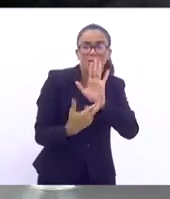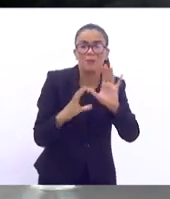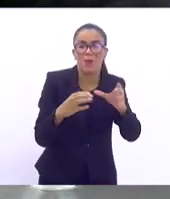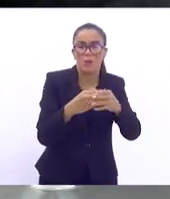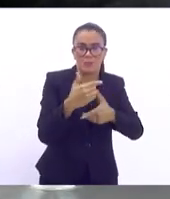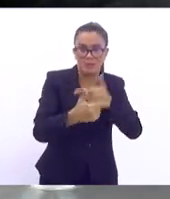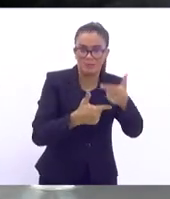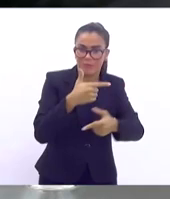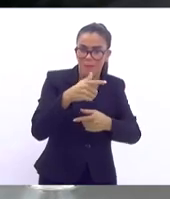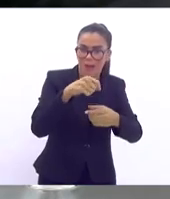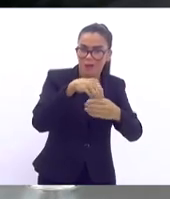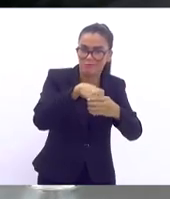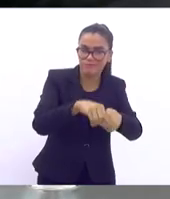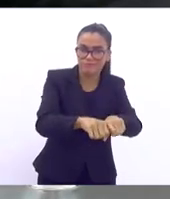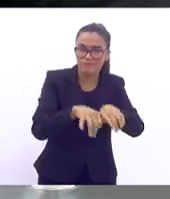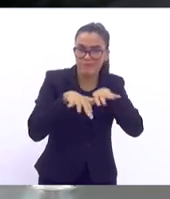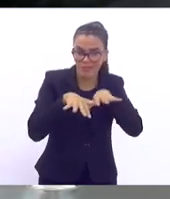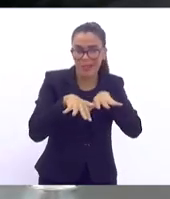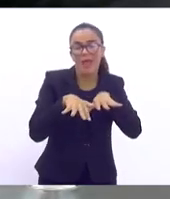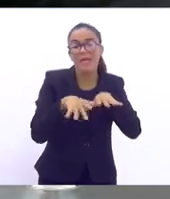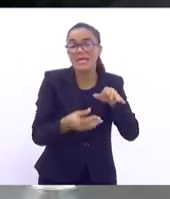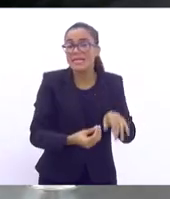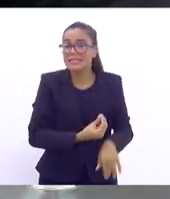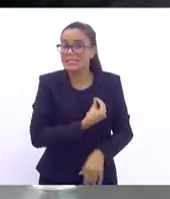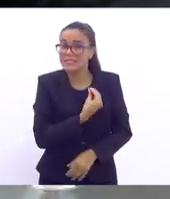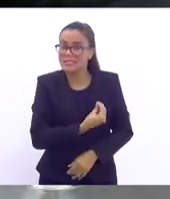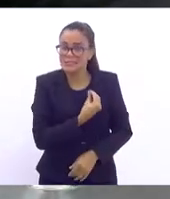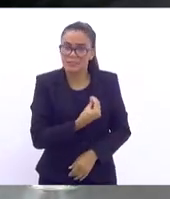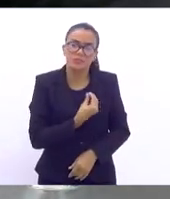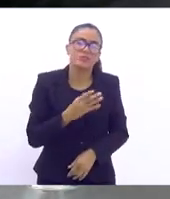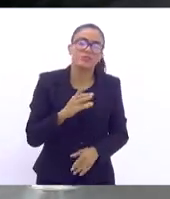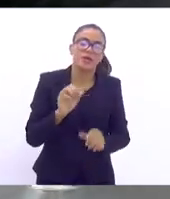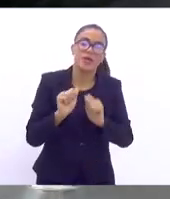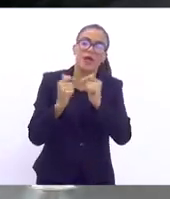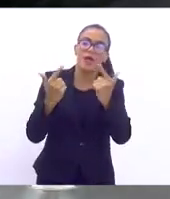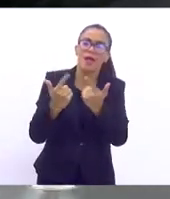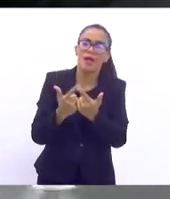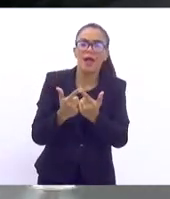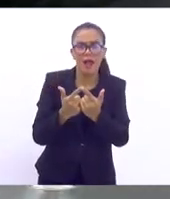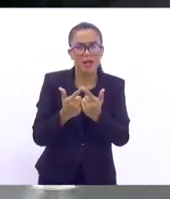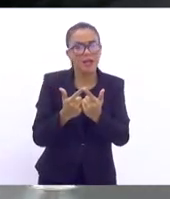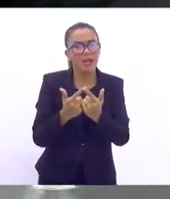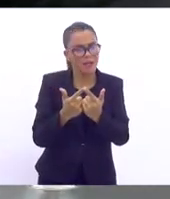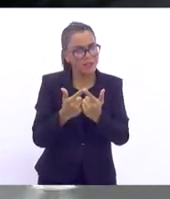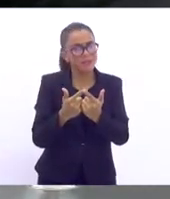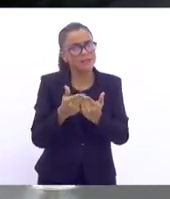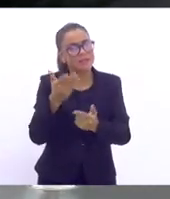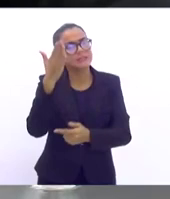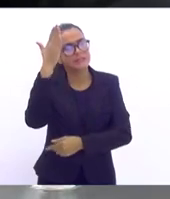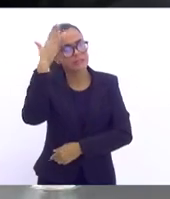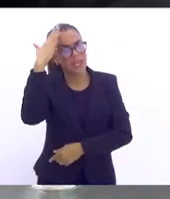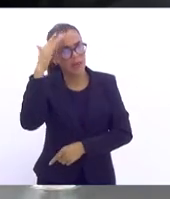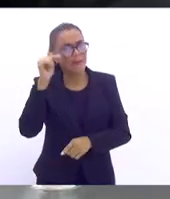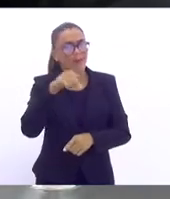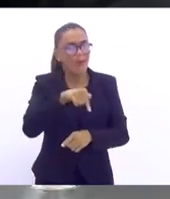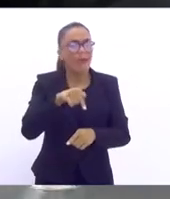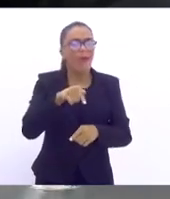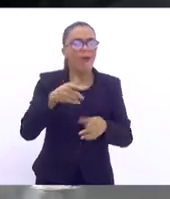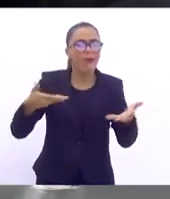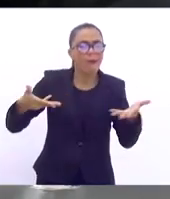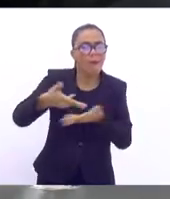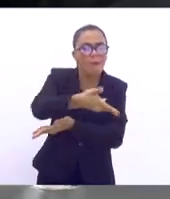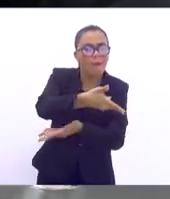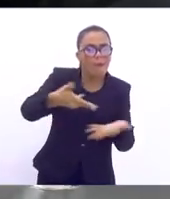frente existir ela é uma frente que a casa reconhece como um canal de interlocução com a sociedade